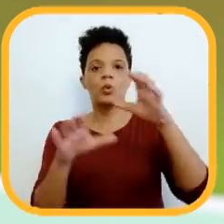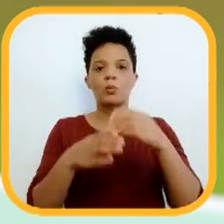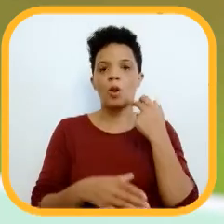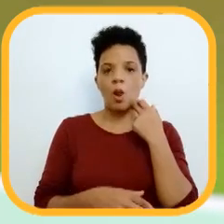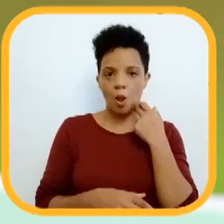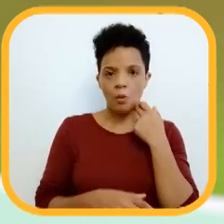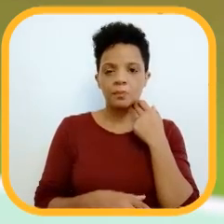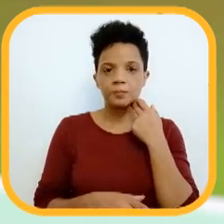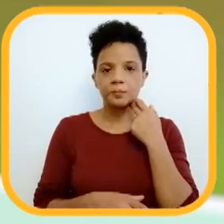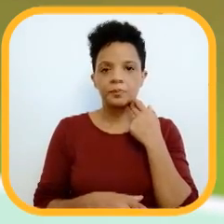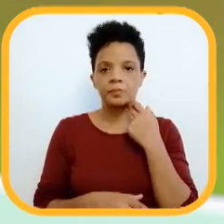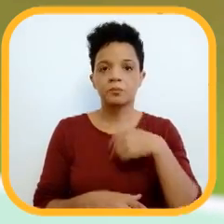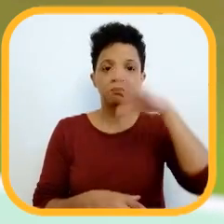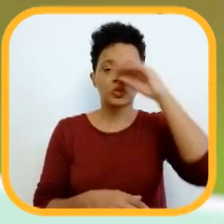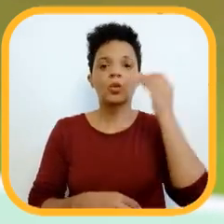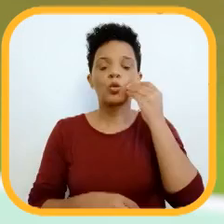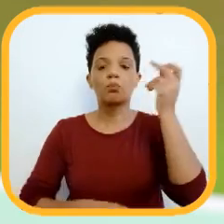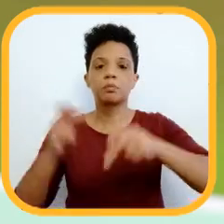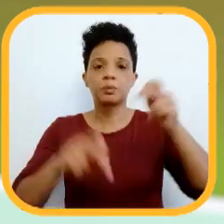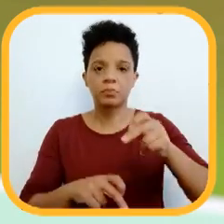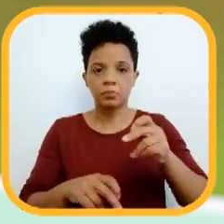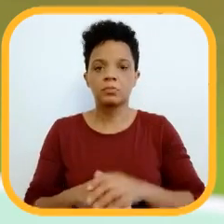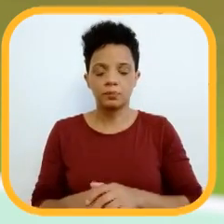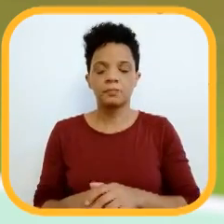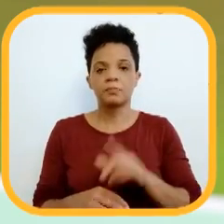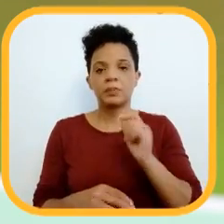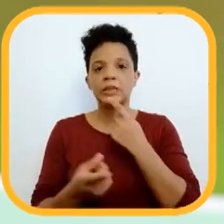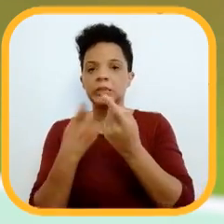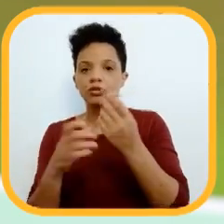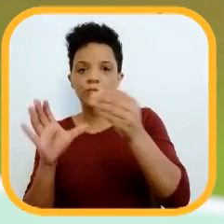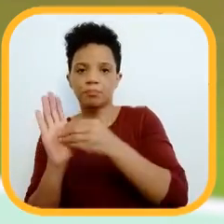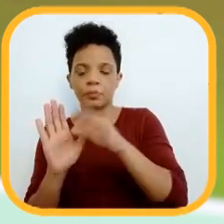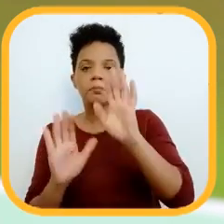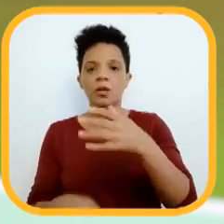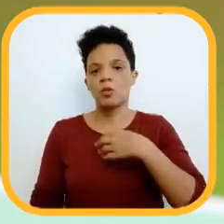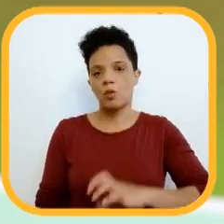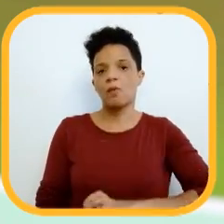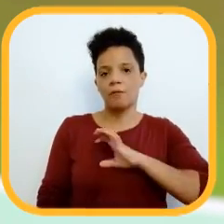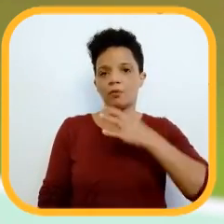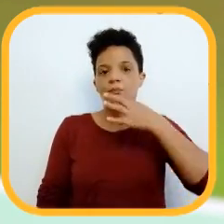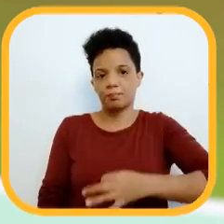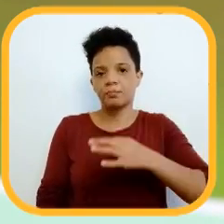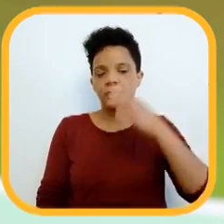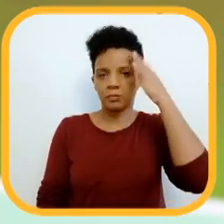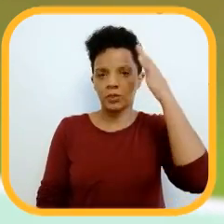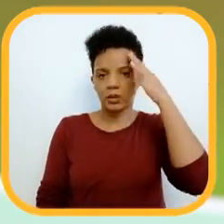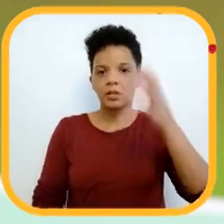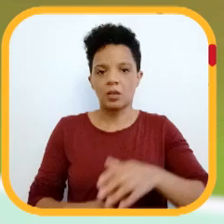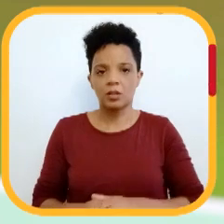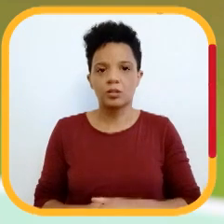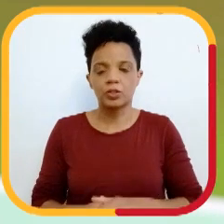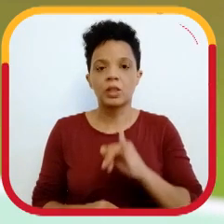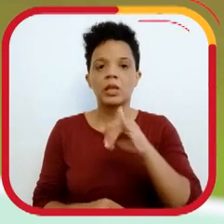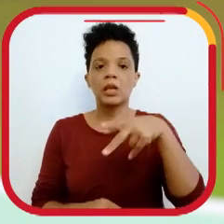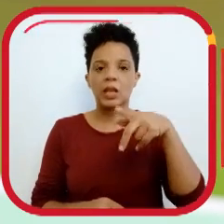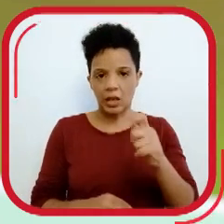das populações minoritárias. Não sei muito bem como é que eles vão desenhar um inquérito representativo se não incluíram a questão nos censos, mas enfim, confio certamente nas